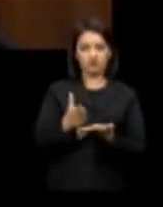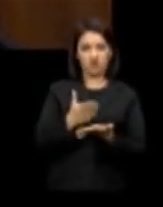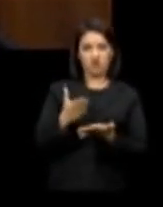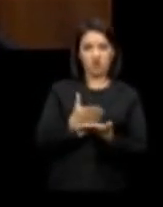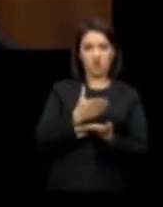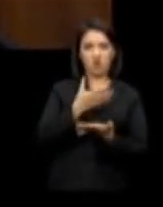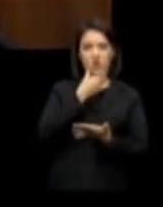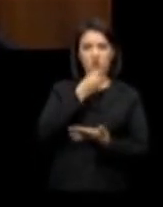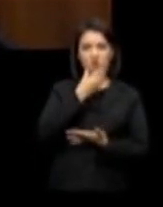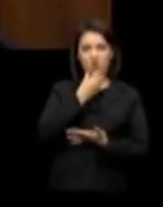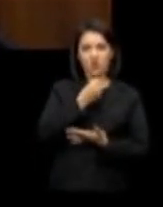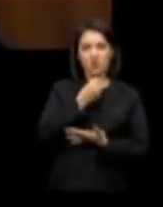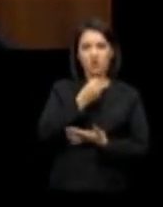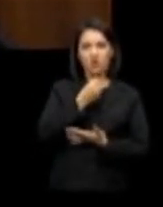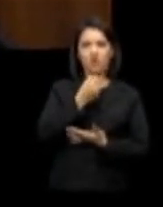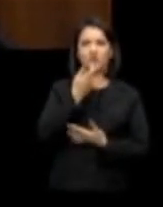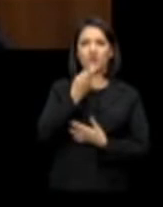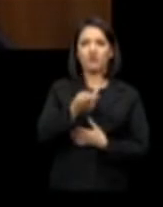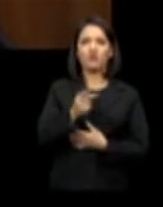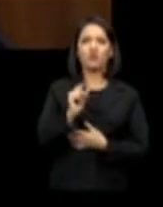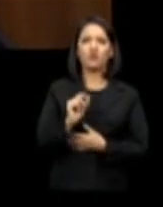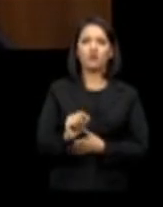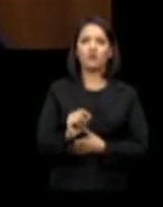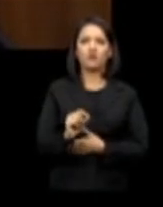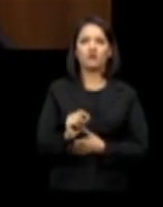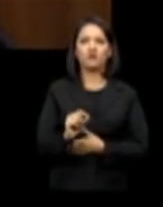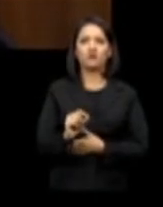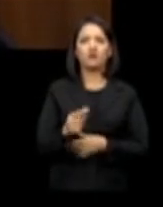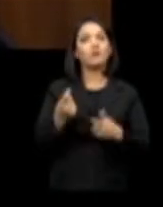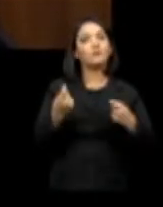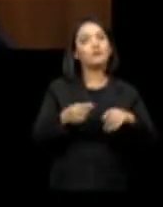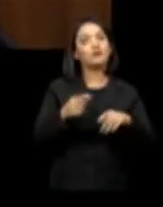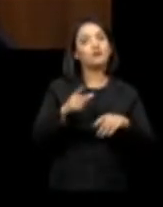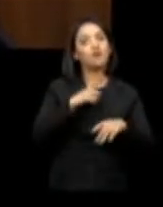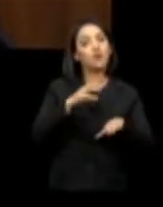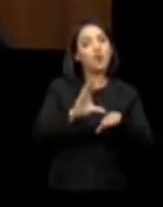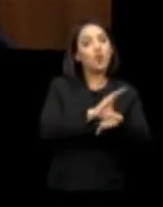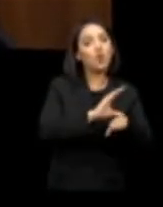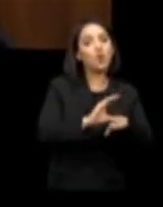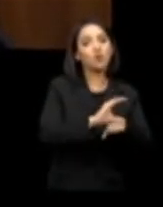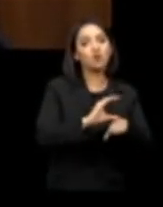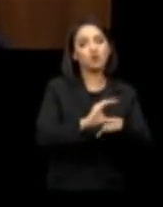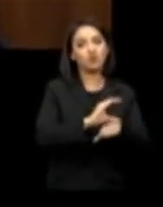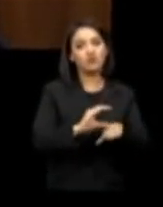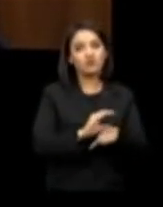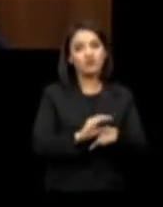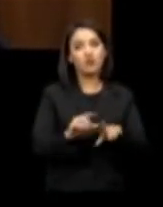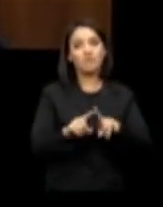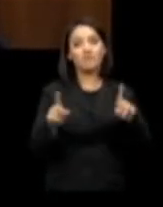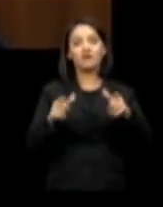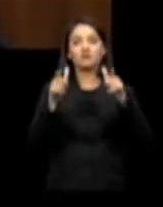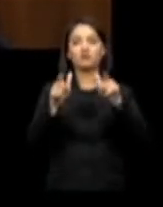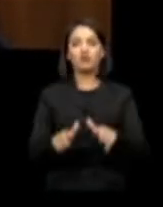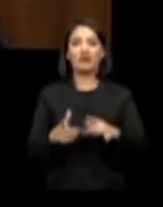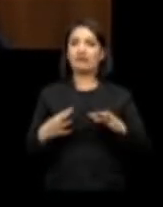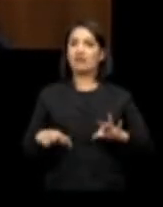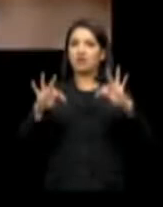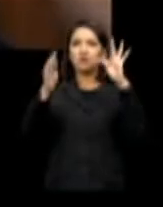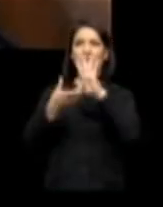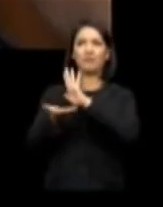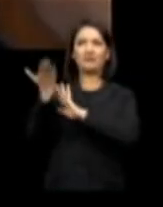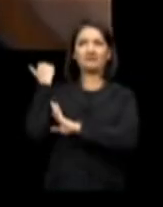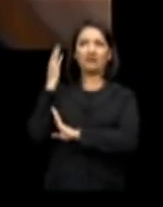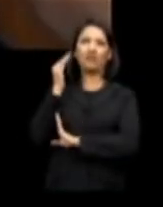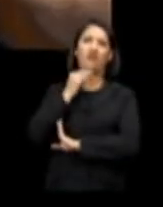Lessig, os Founding Fathers deram ao povo uma Constituição para um mundo onde a tecnologia era imperfeita.